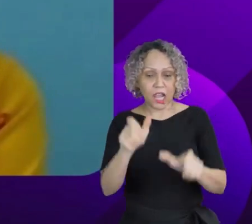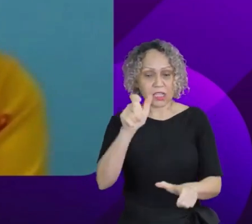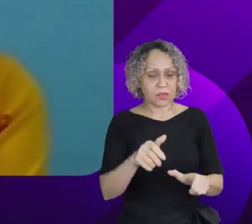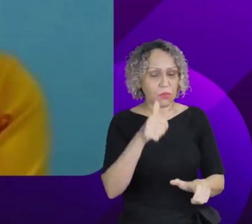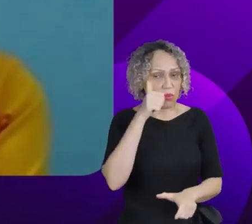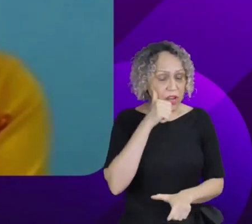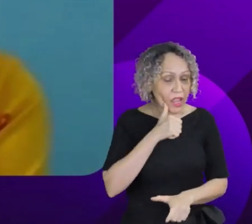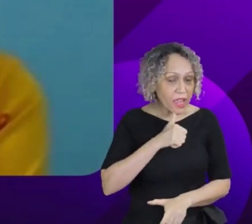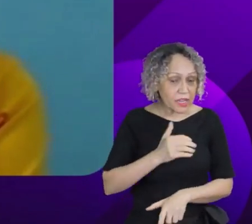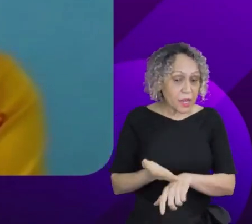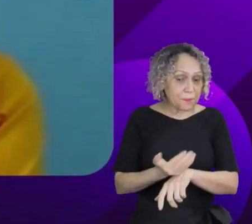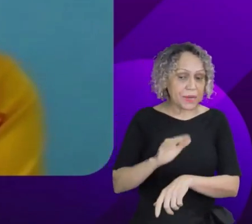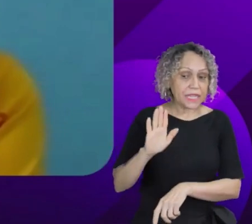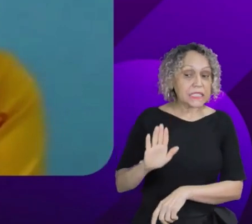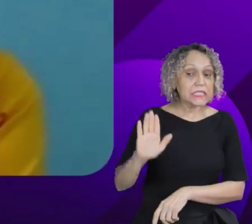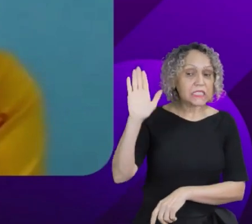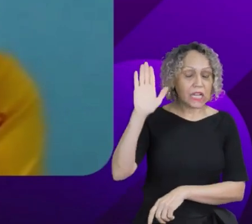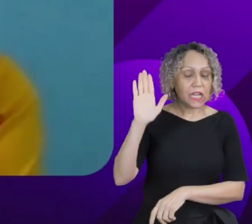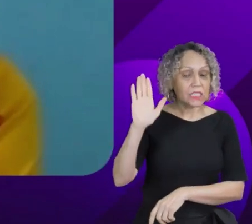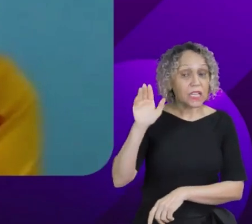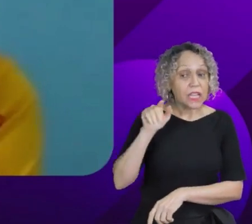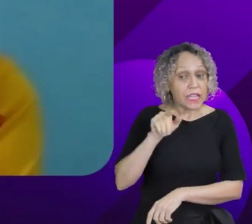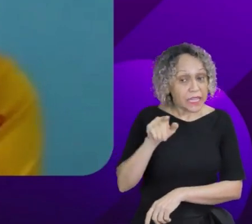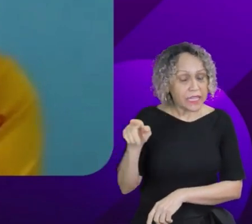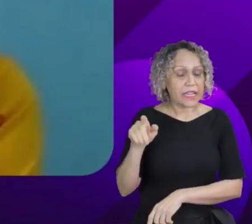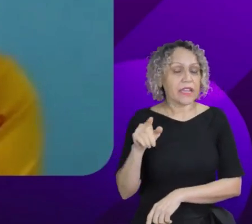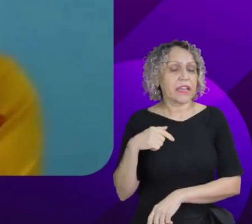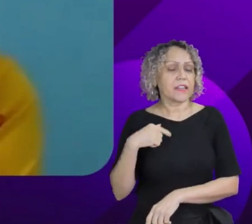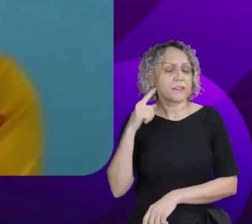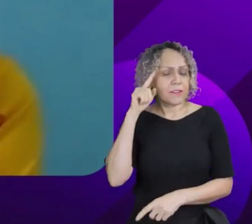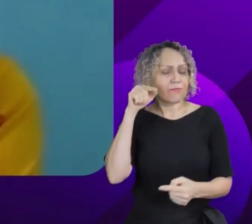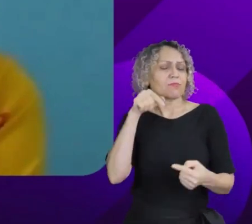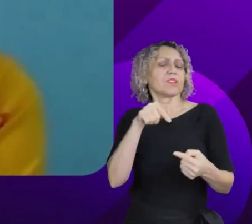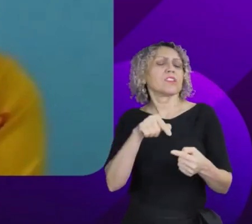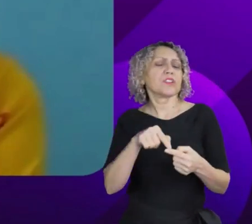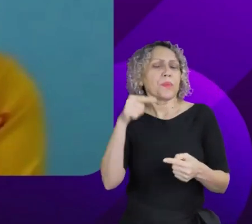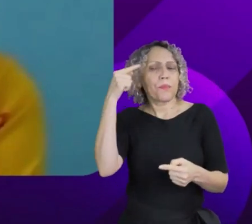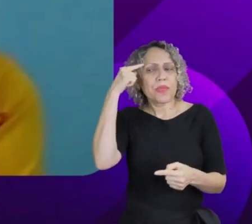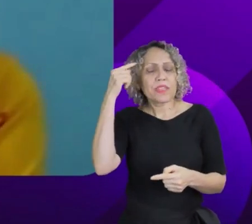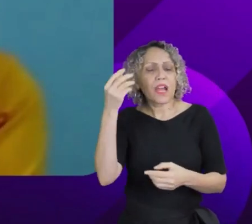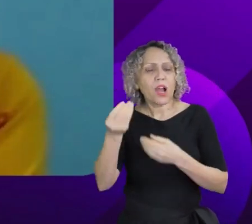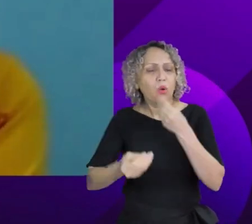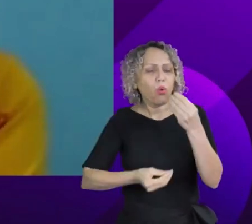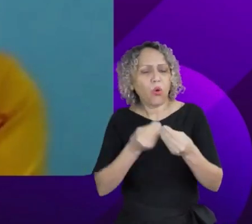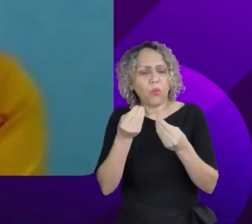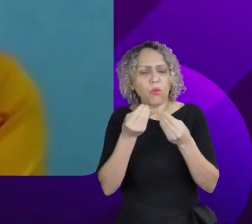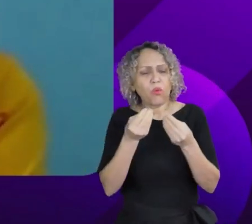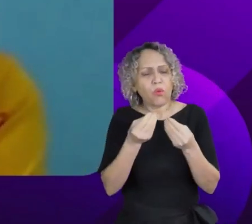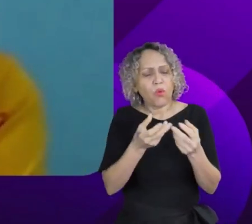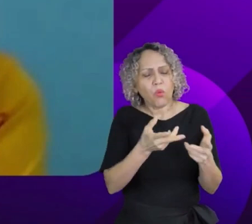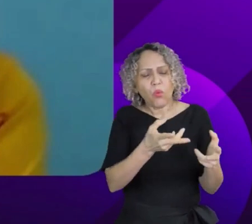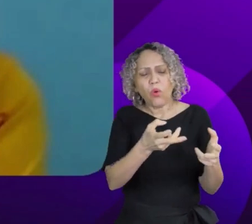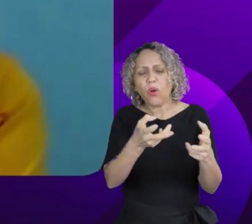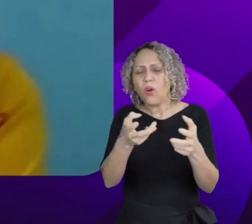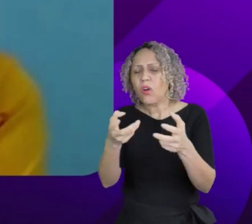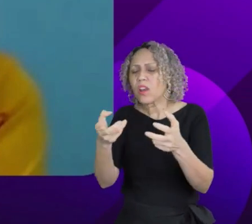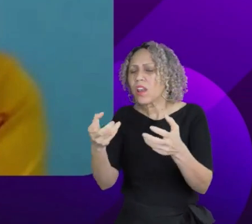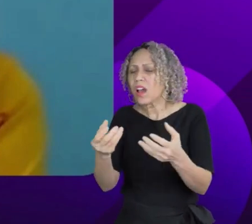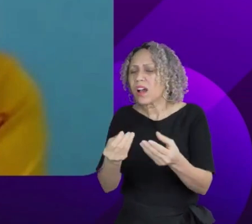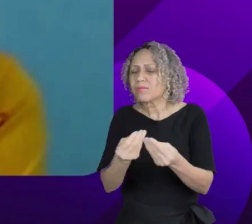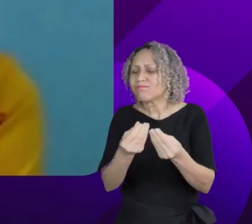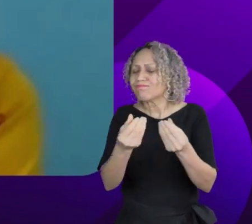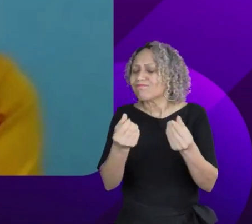que elas venham com essa intenção, né? A gente precisa pensar, né, um olhar diferenciado para